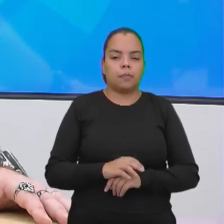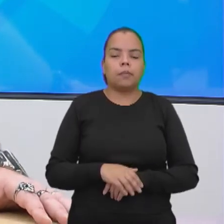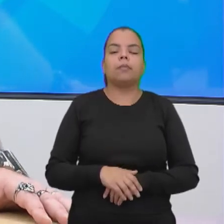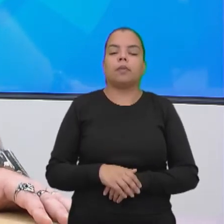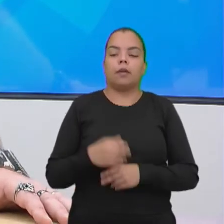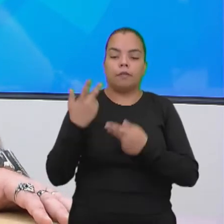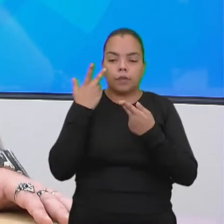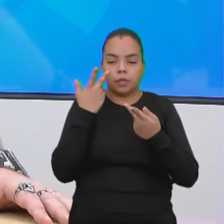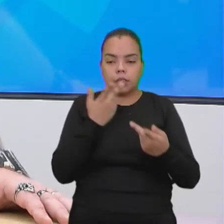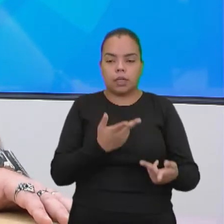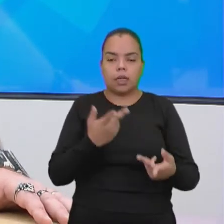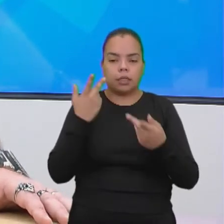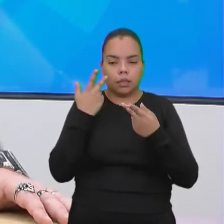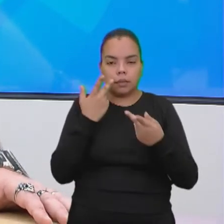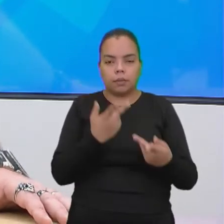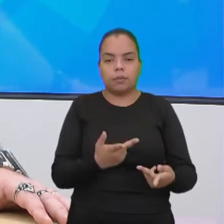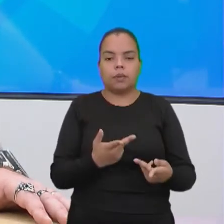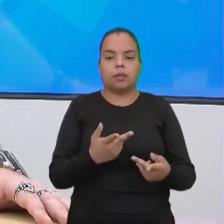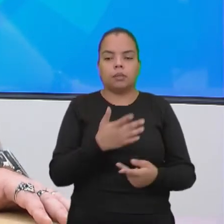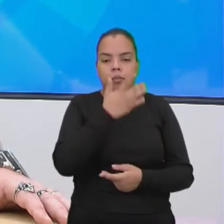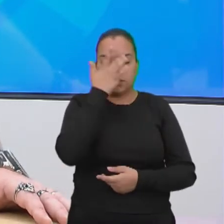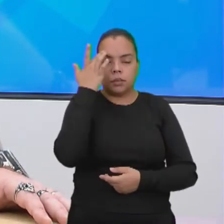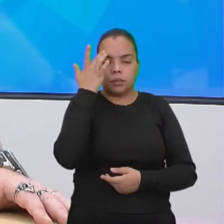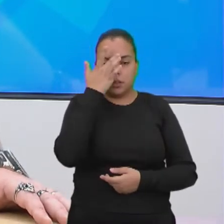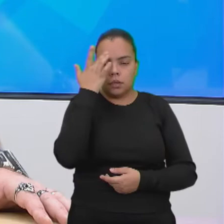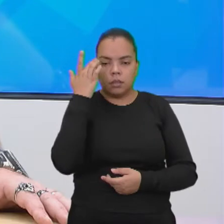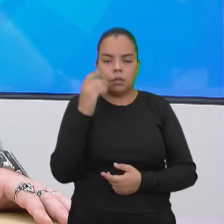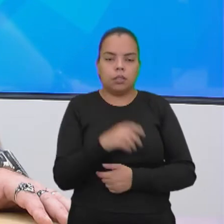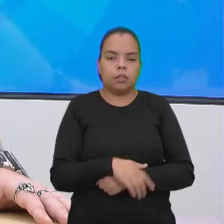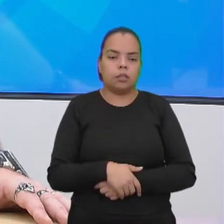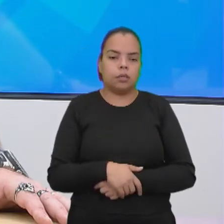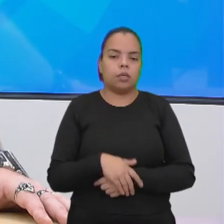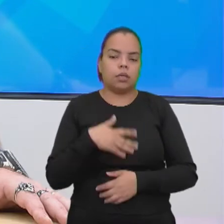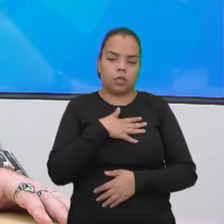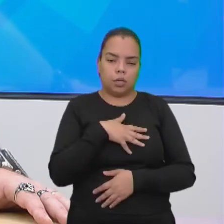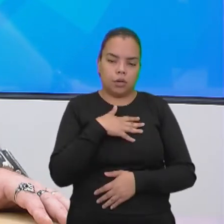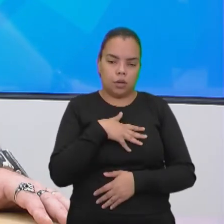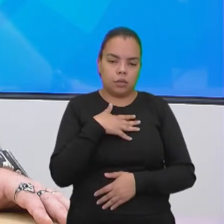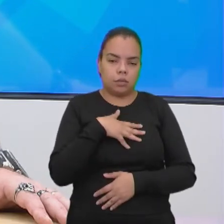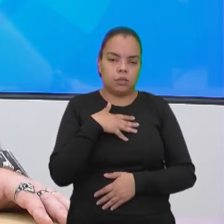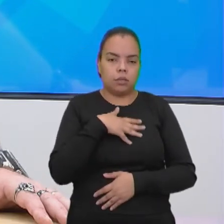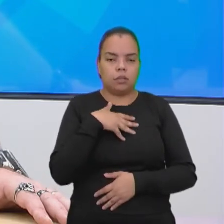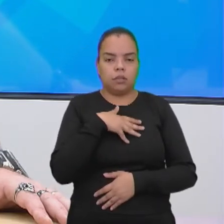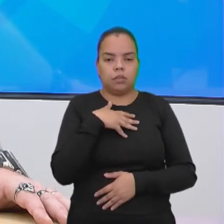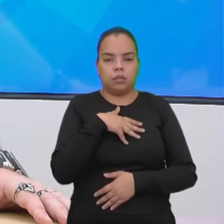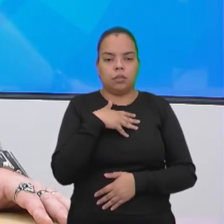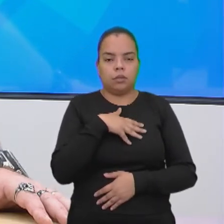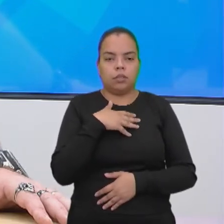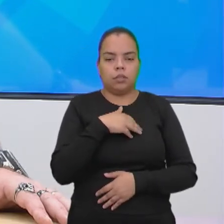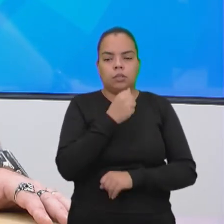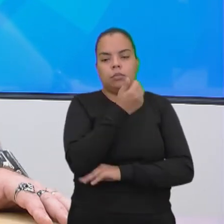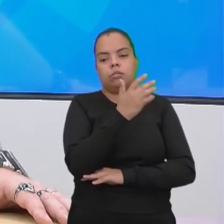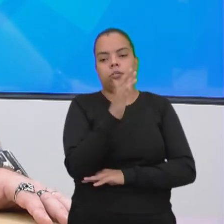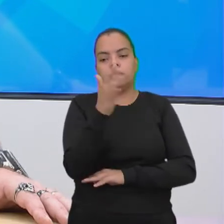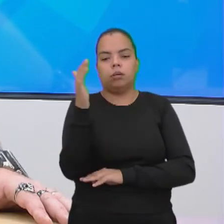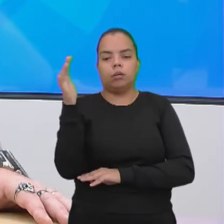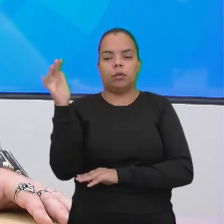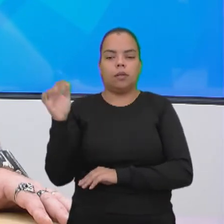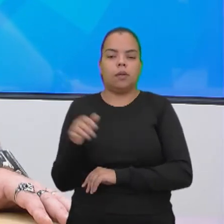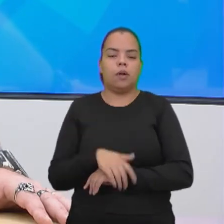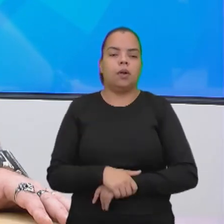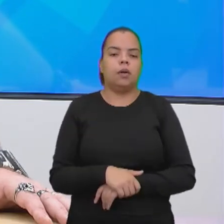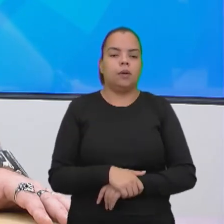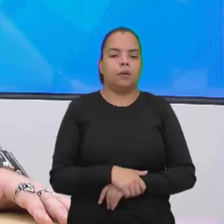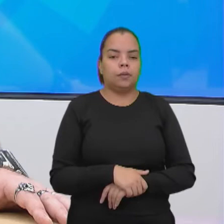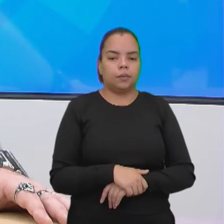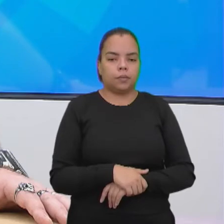visitada aí pelos, né, turistas aí que gostam, né, de meios naturais, né? E falando sobre